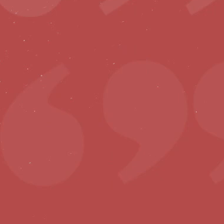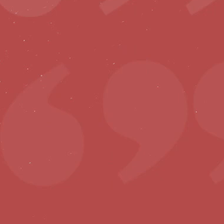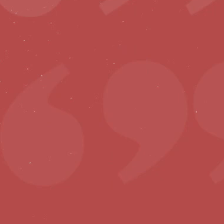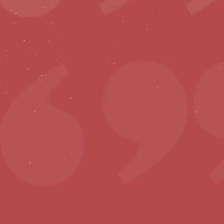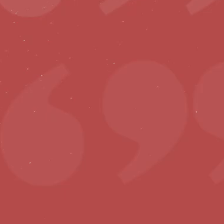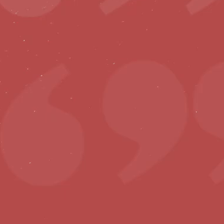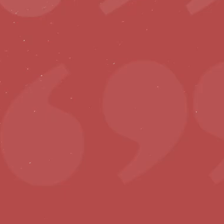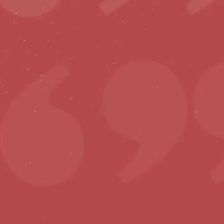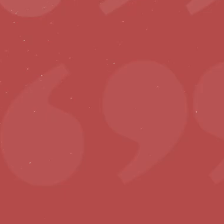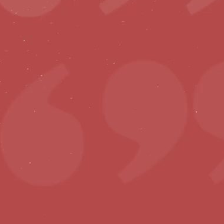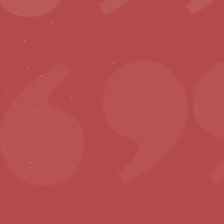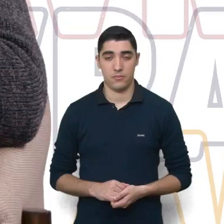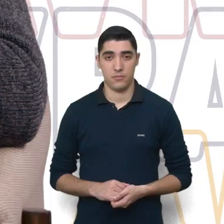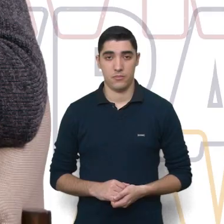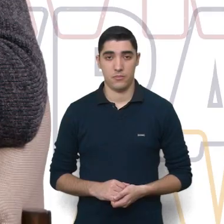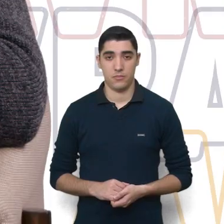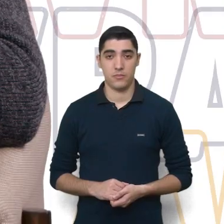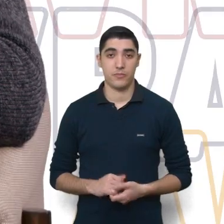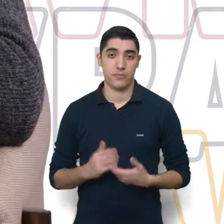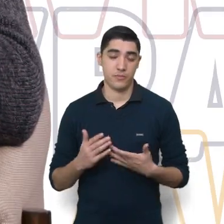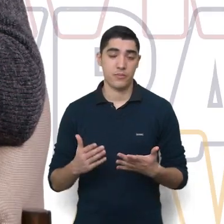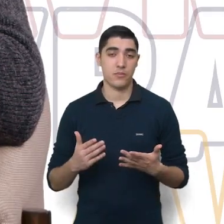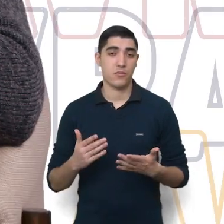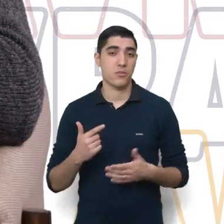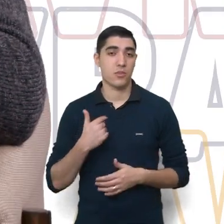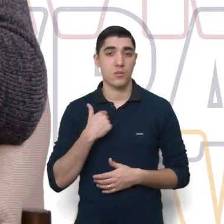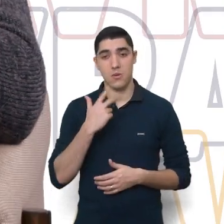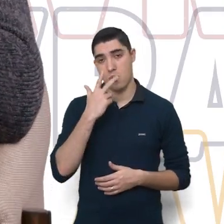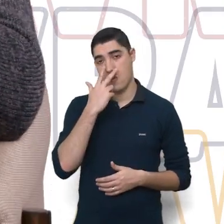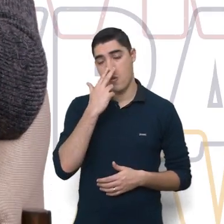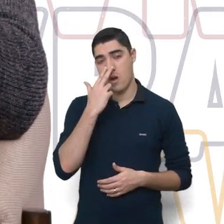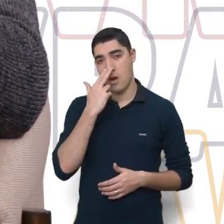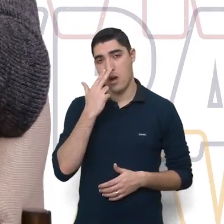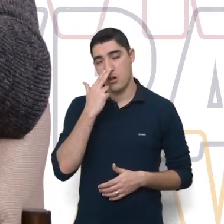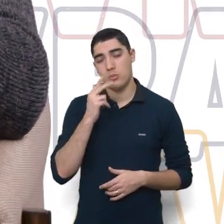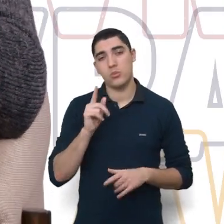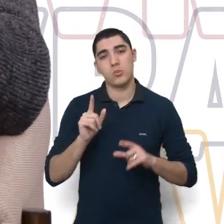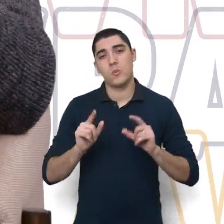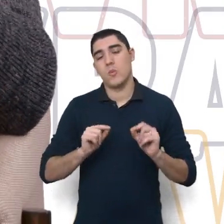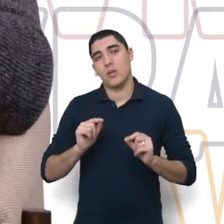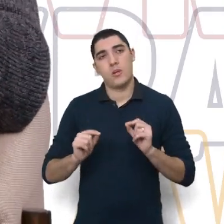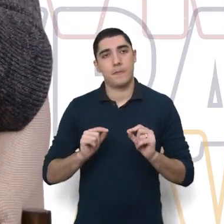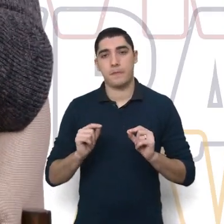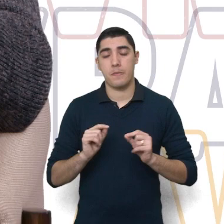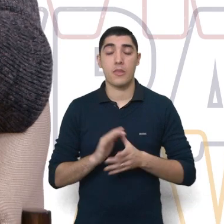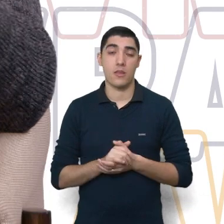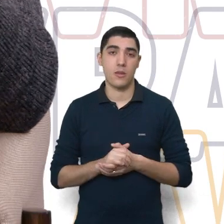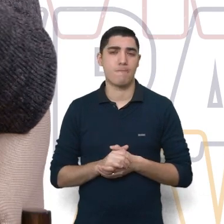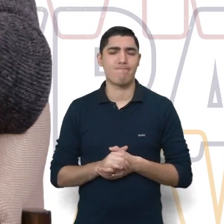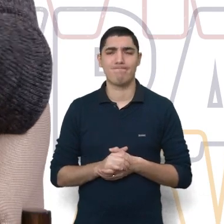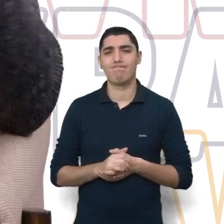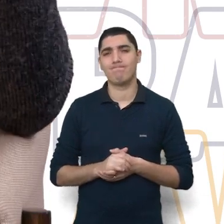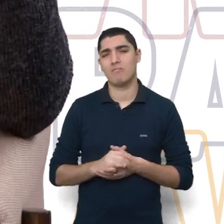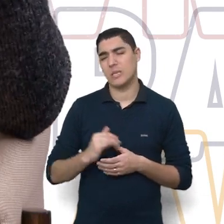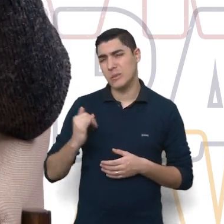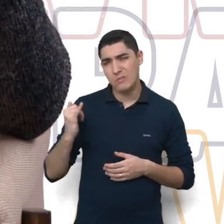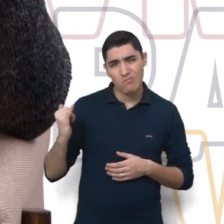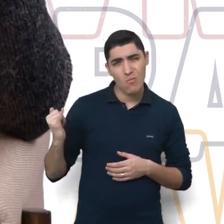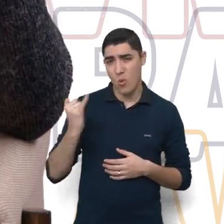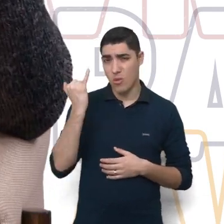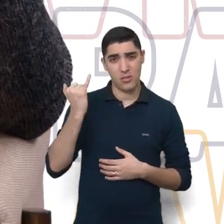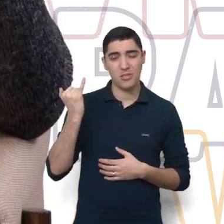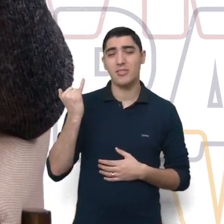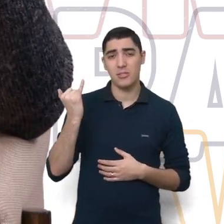positivo no meio ambiente é extremamente importante acho que a ser sustentável ele já tem que ser um estilo de